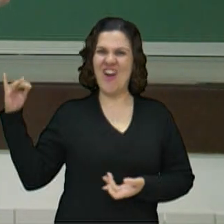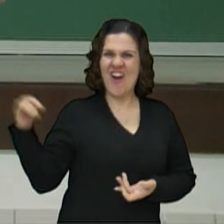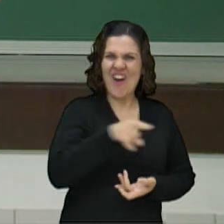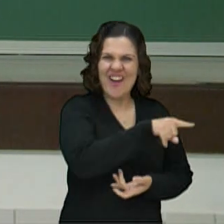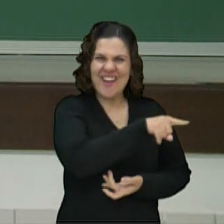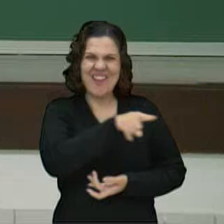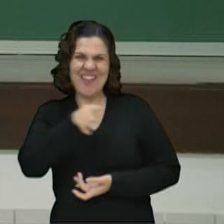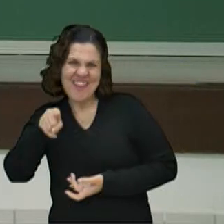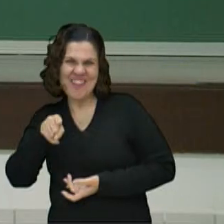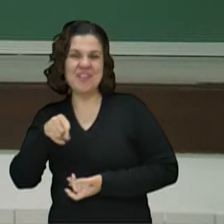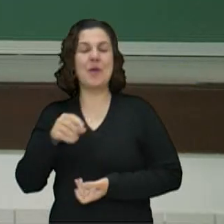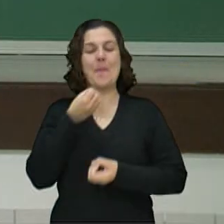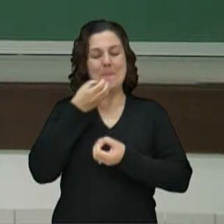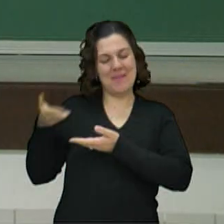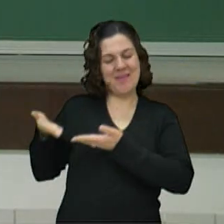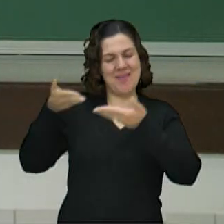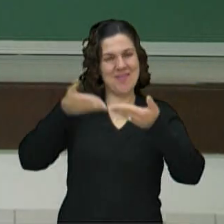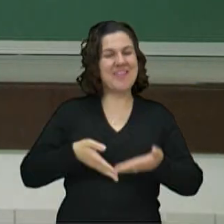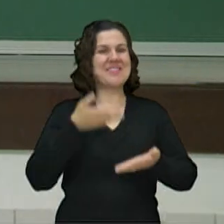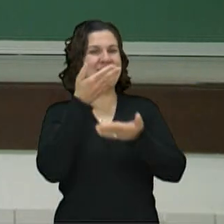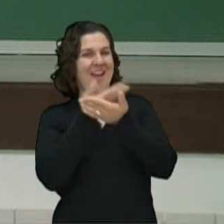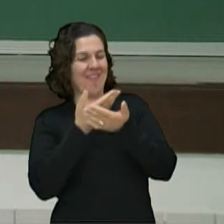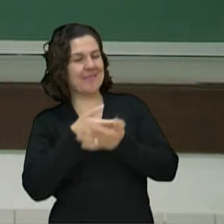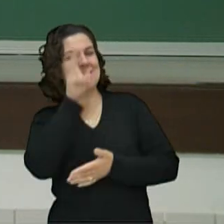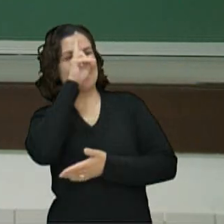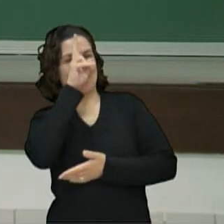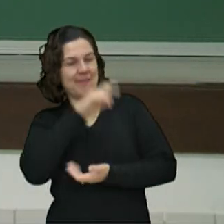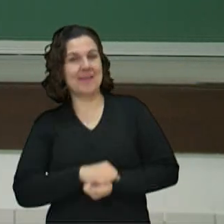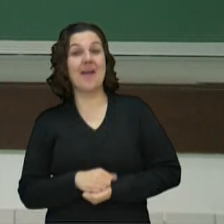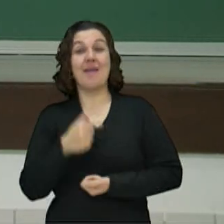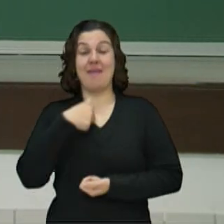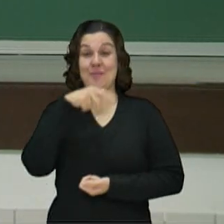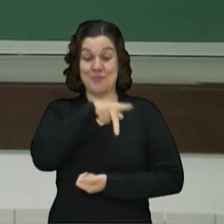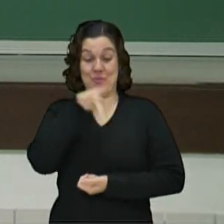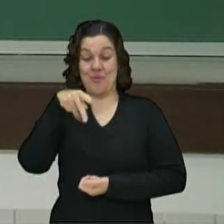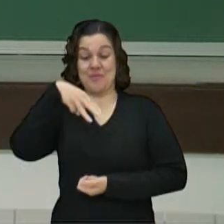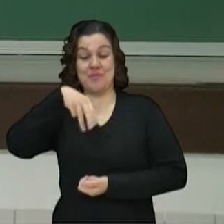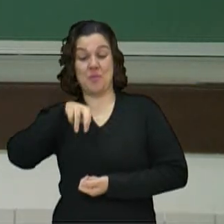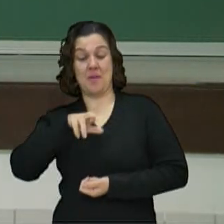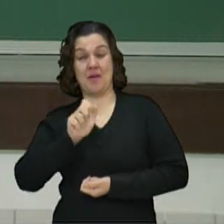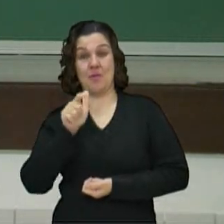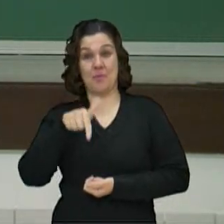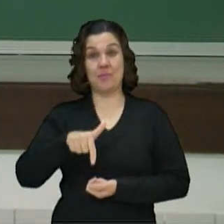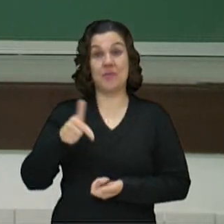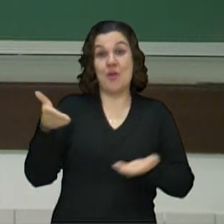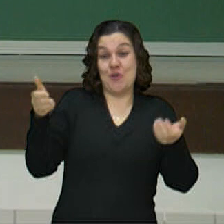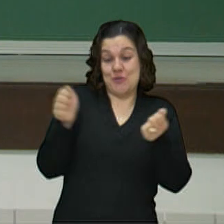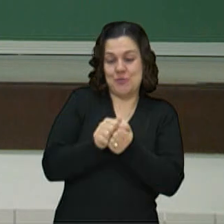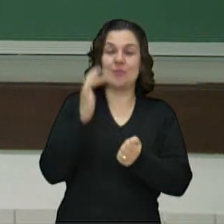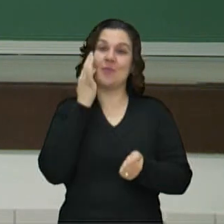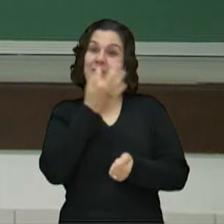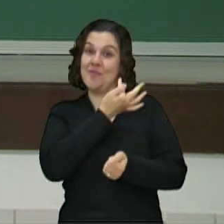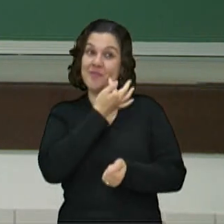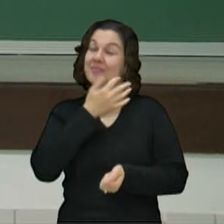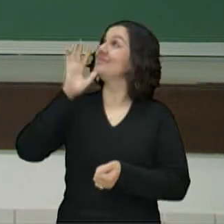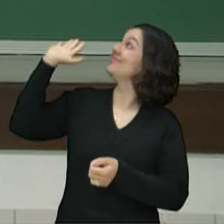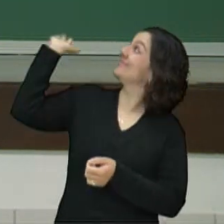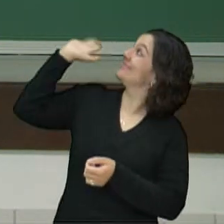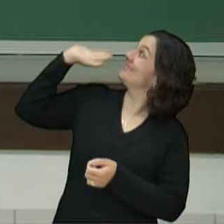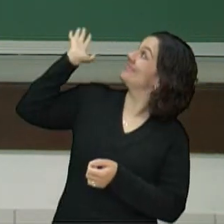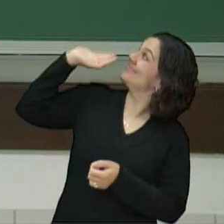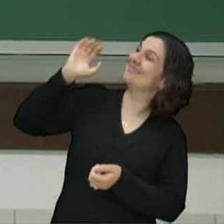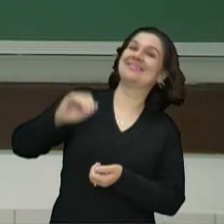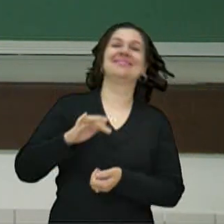Olá, povo! Bem-vindos a mais uma aula de História. Eu sou o professor Marlon, junto comigo,